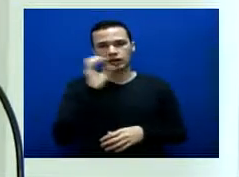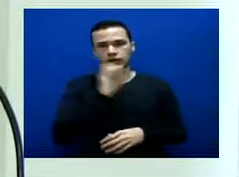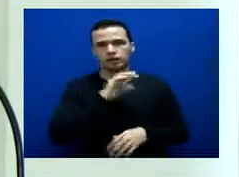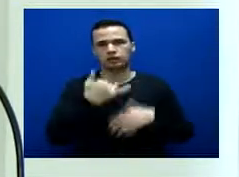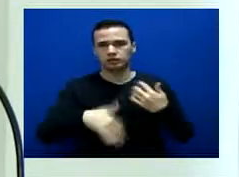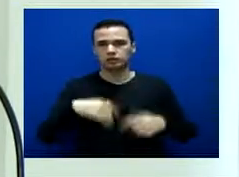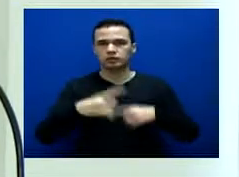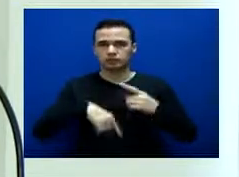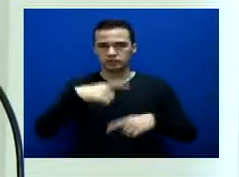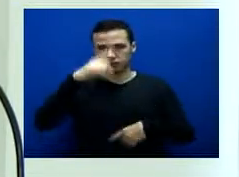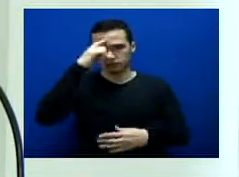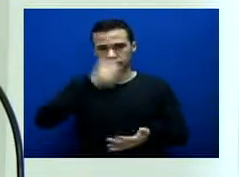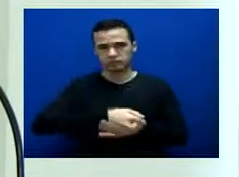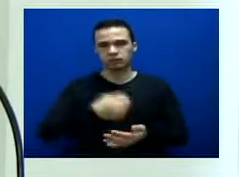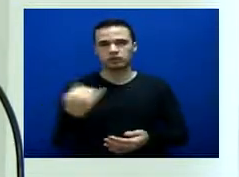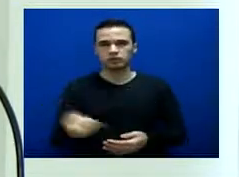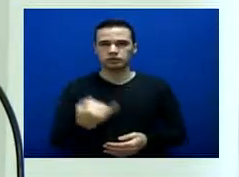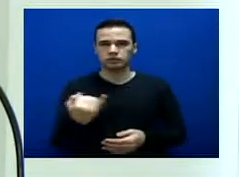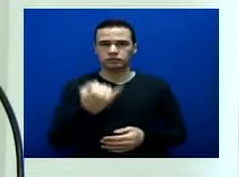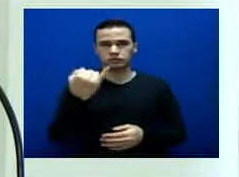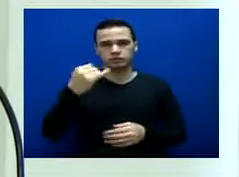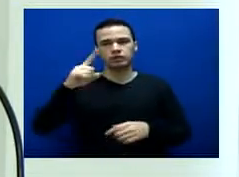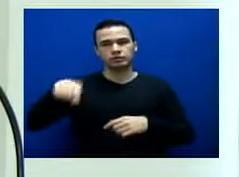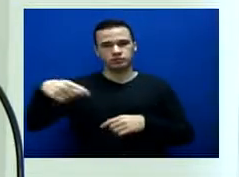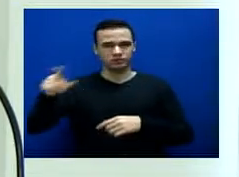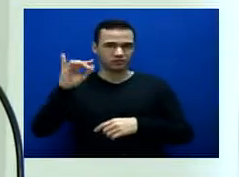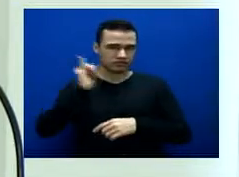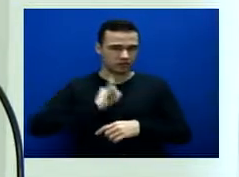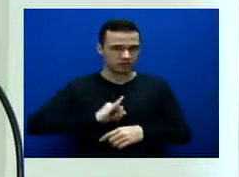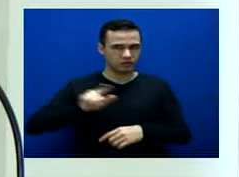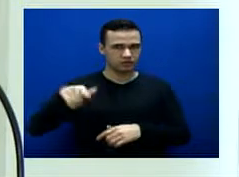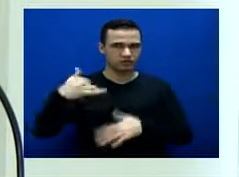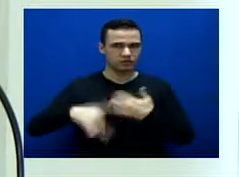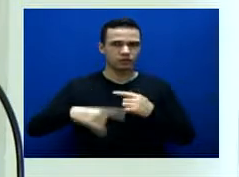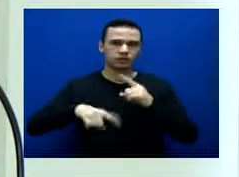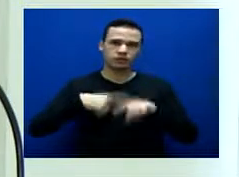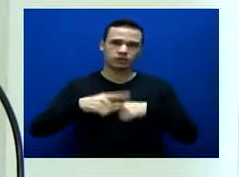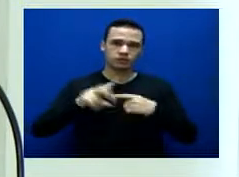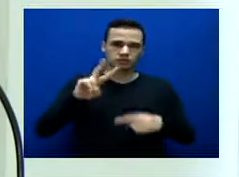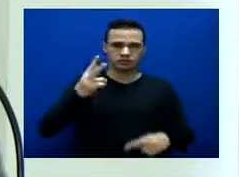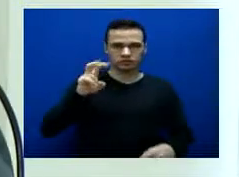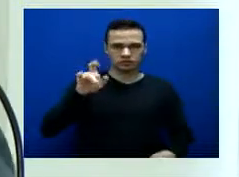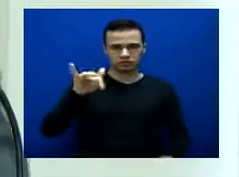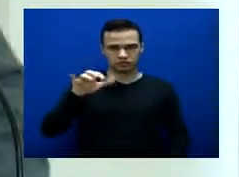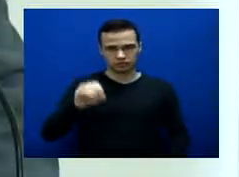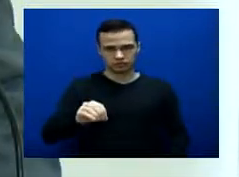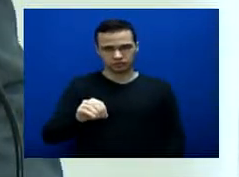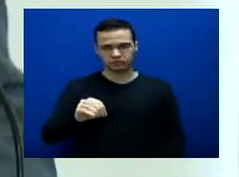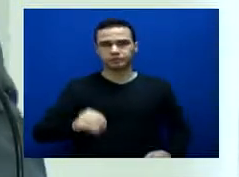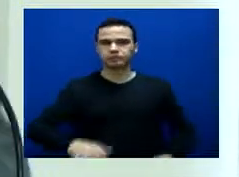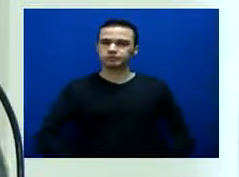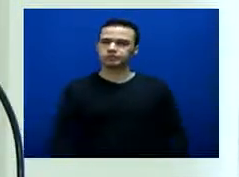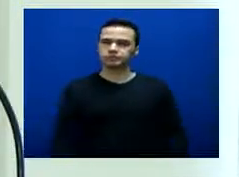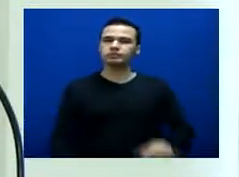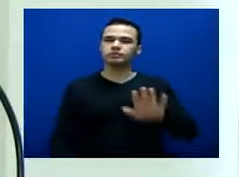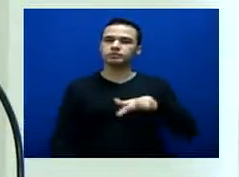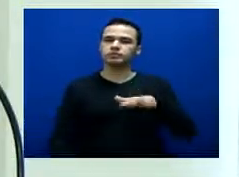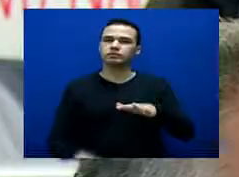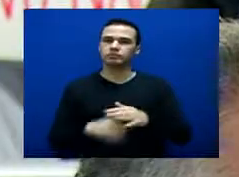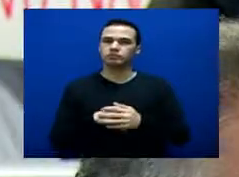gente vai ter essa votação importante também na casa, vou deixar a vereadora Yara e depois o doutor Hélio Brasileiro usar a palavra. Vereador Vitão,